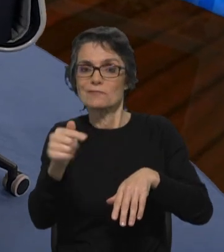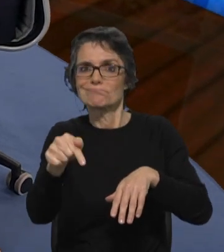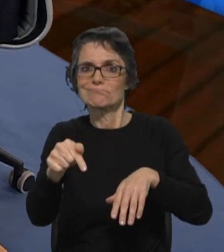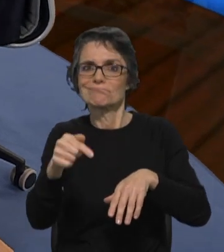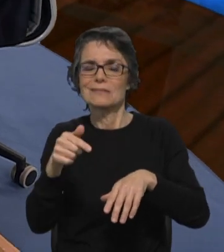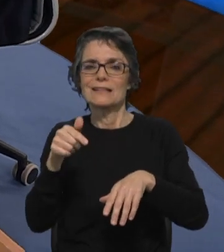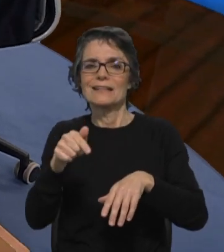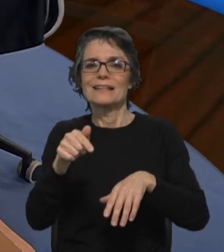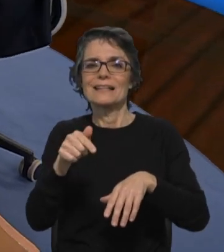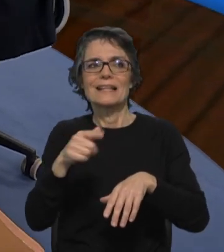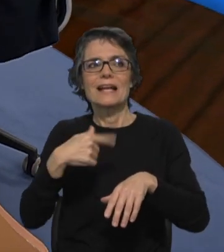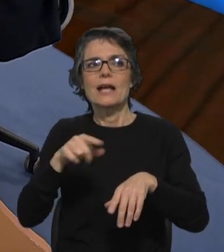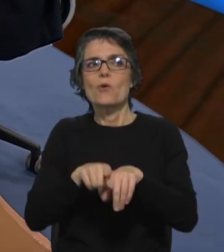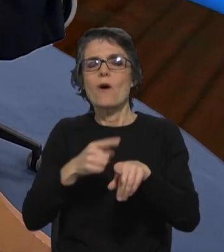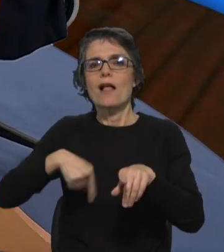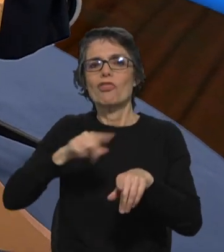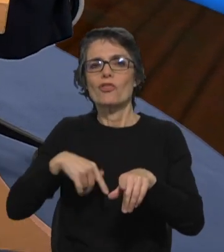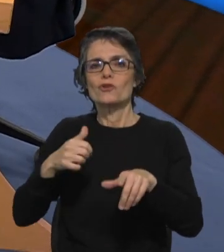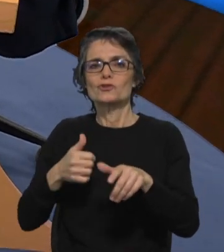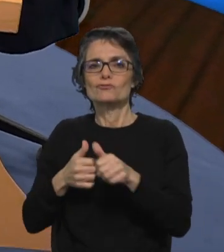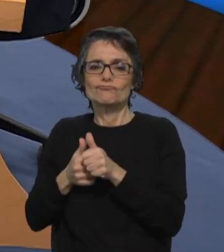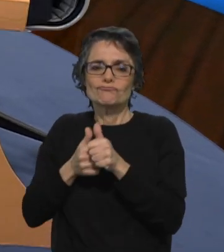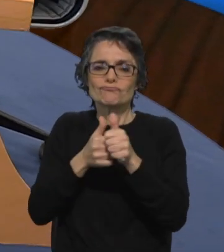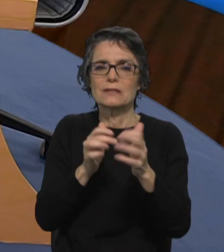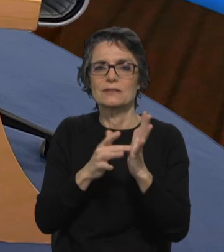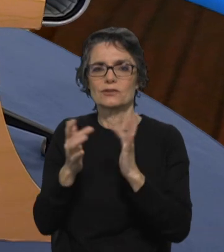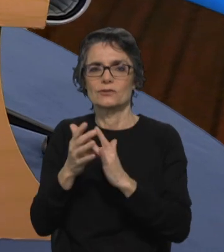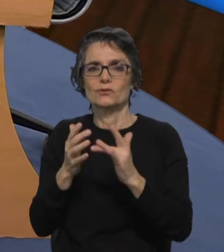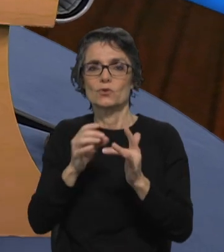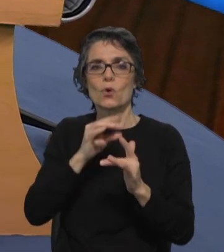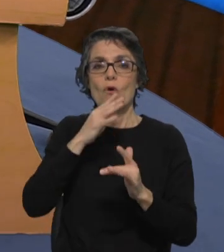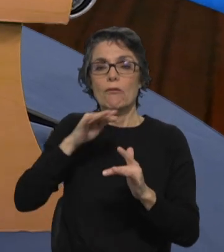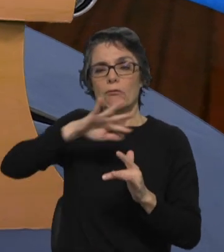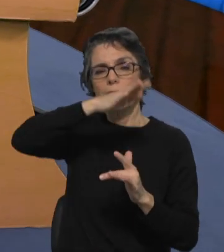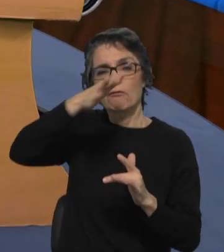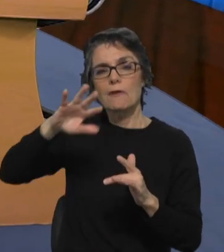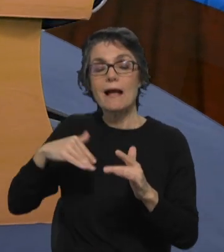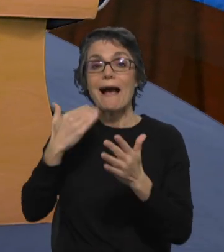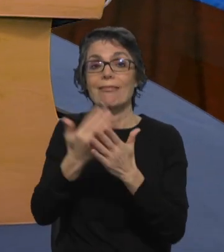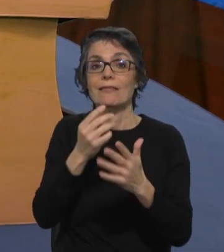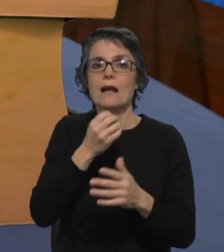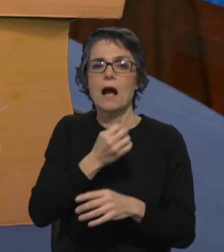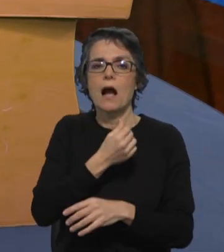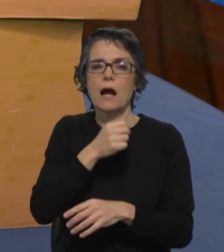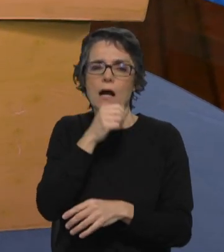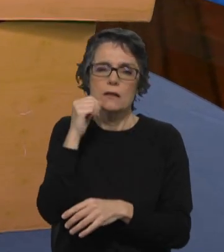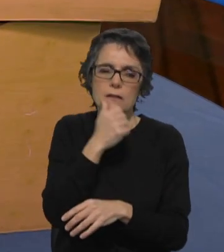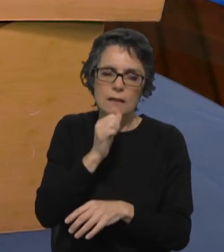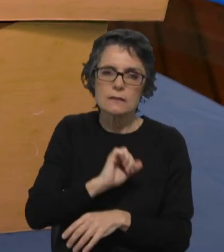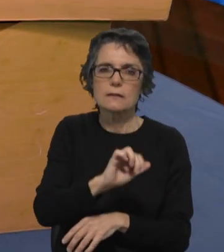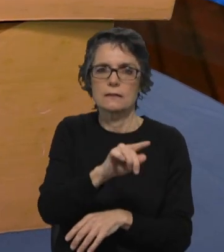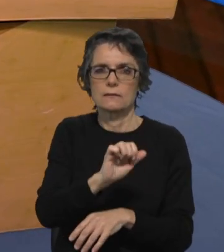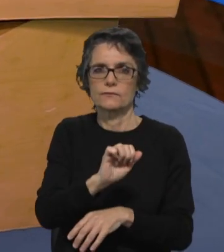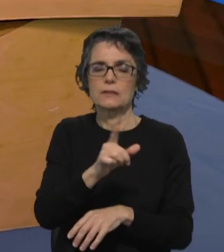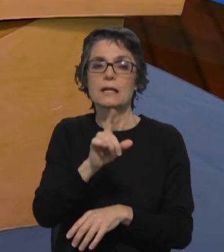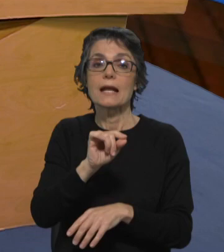acompanhar Jesus, digamos, desde o deserto até ao Calvário, mas também do Calvário até